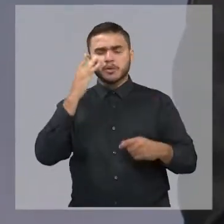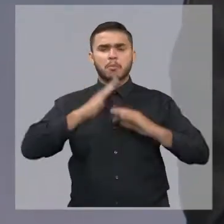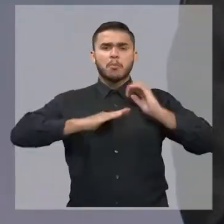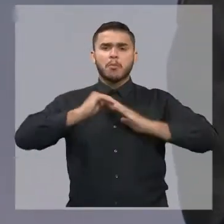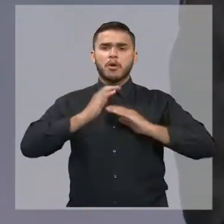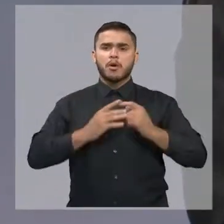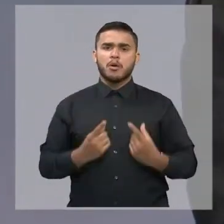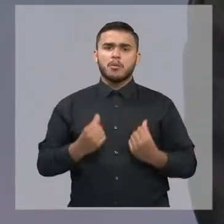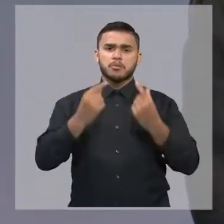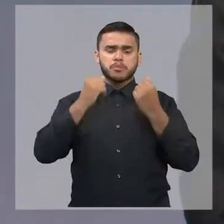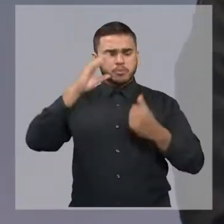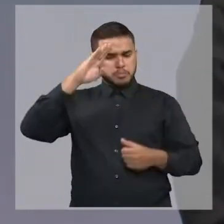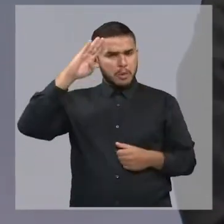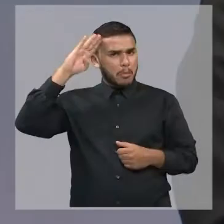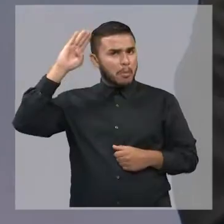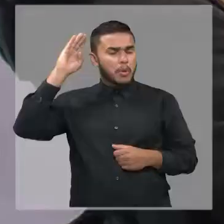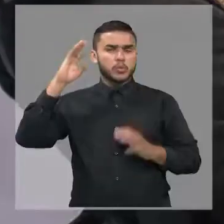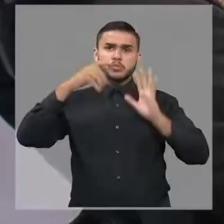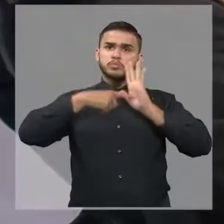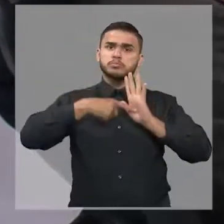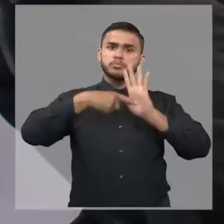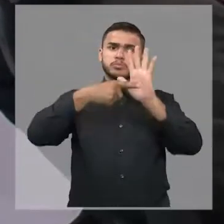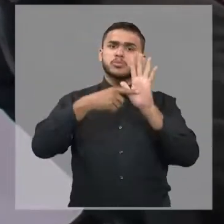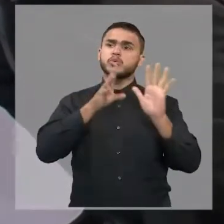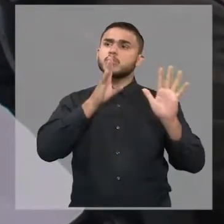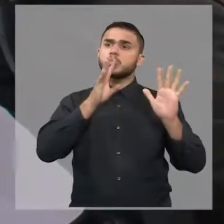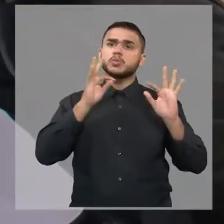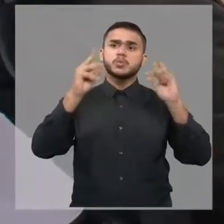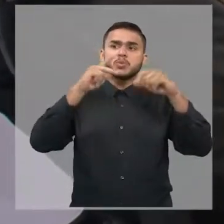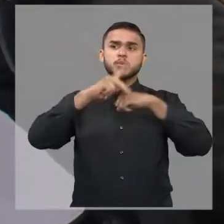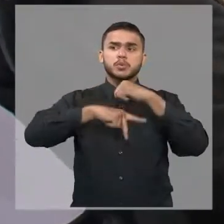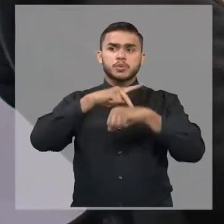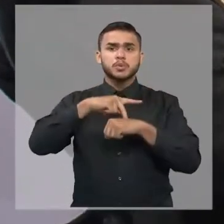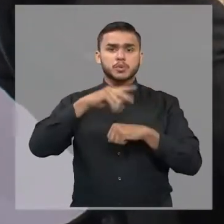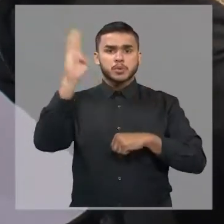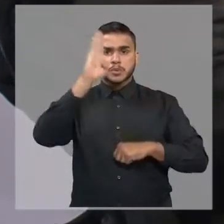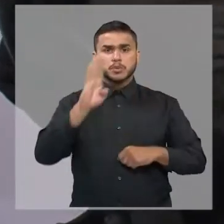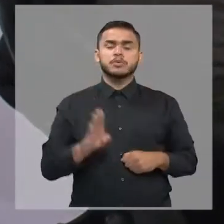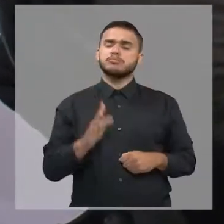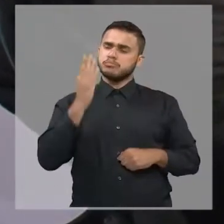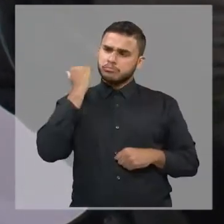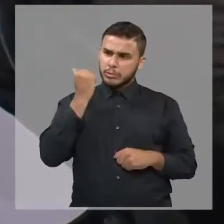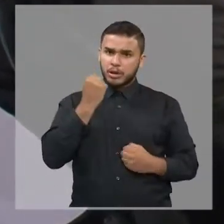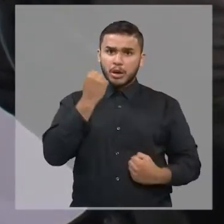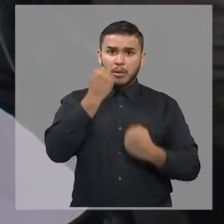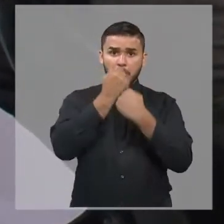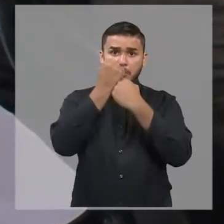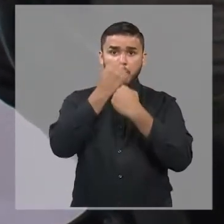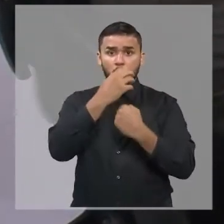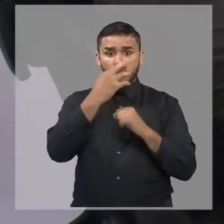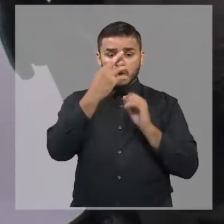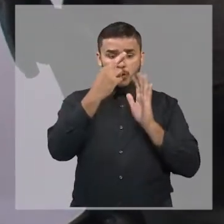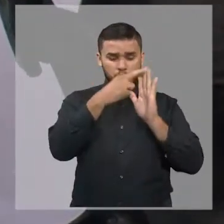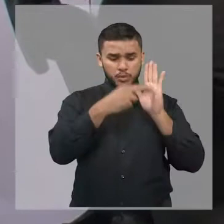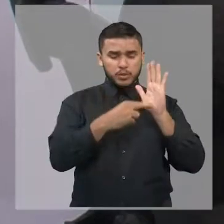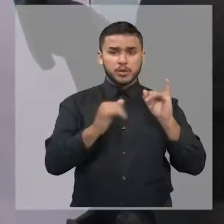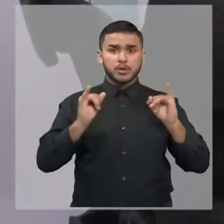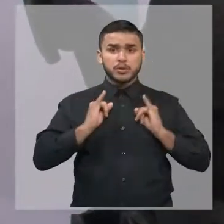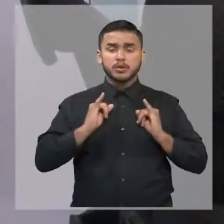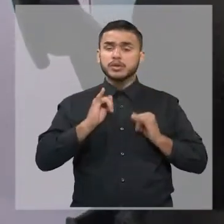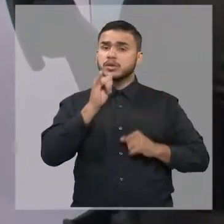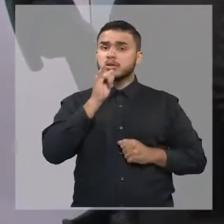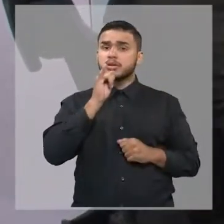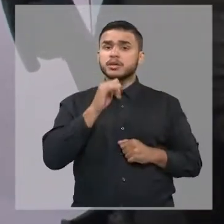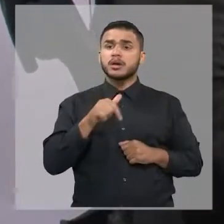dos seus acadêmicos, reconhecido pelo país, tivesse uma proposta de apoiar a reforma da Previdência, talvez, Arnaldo, nós